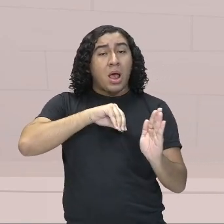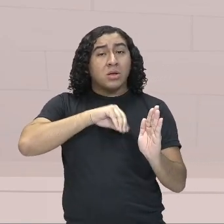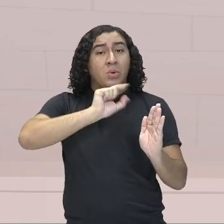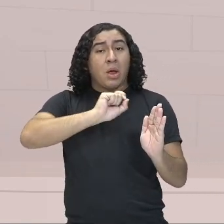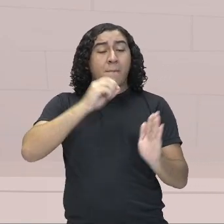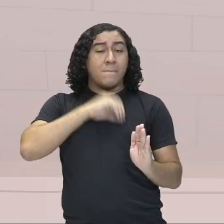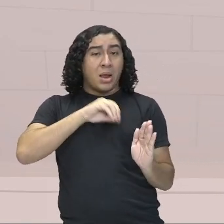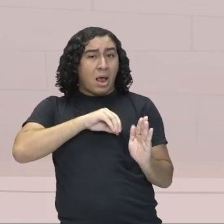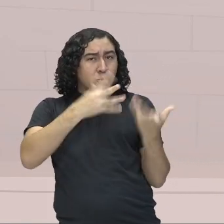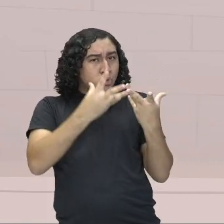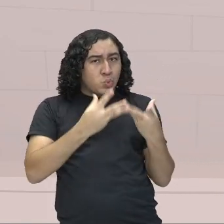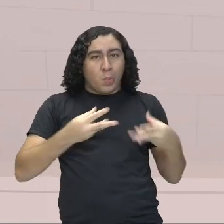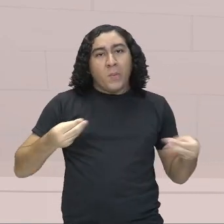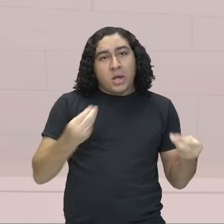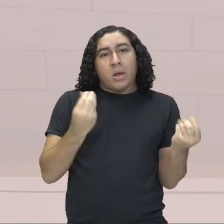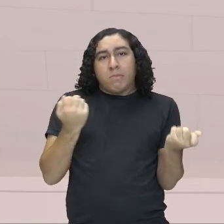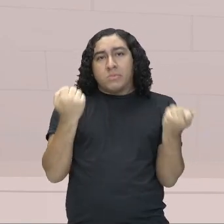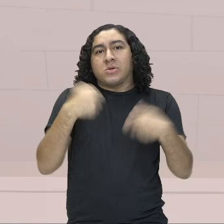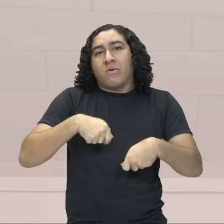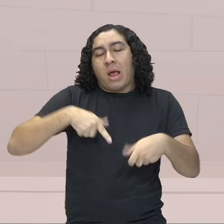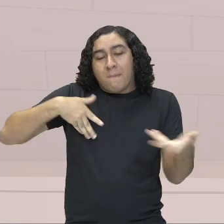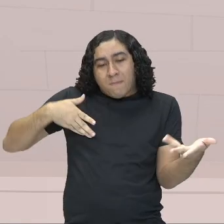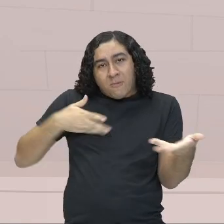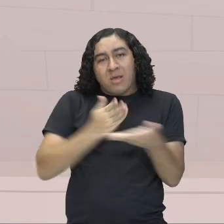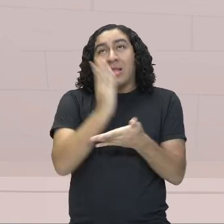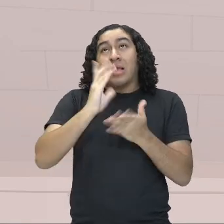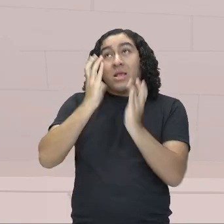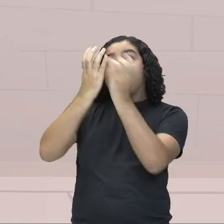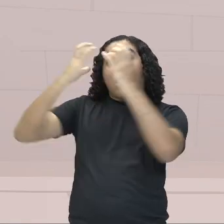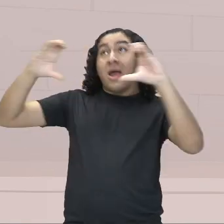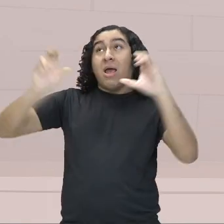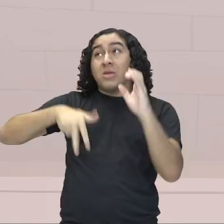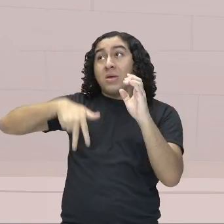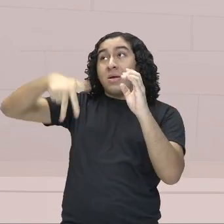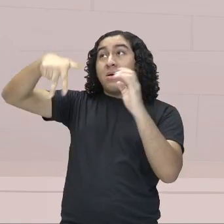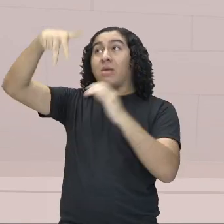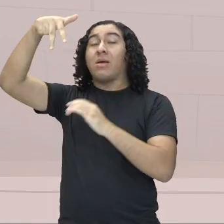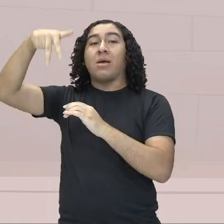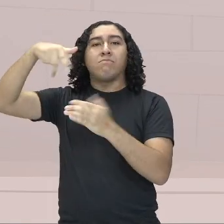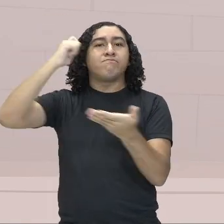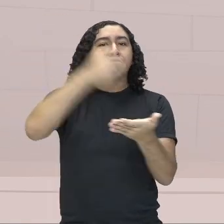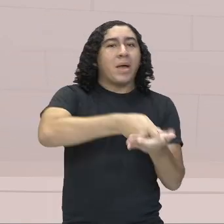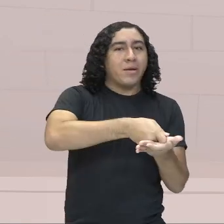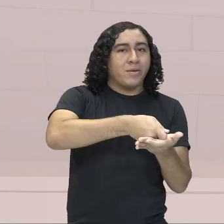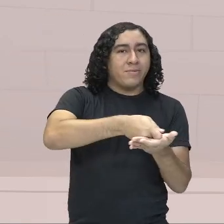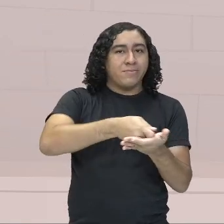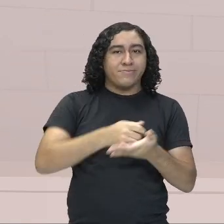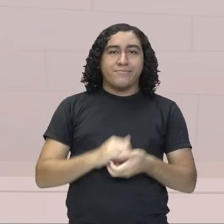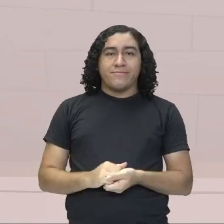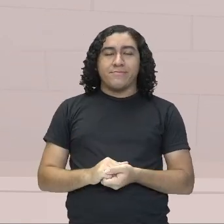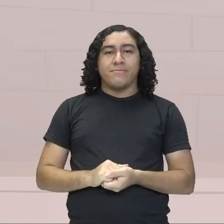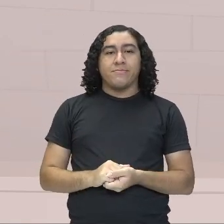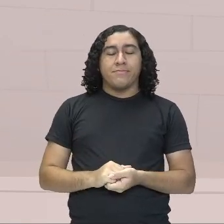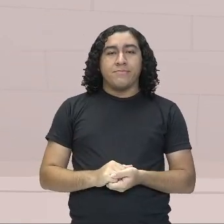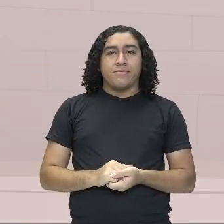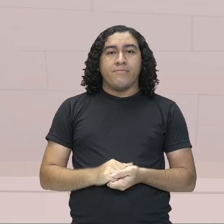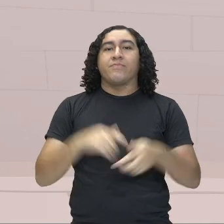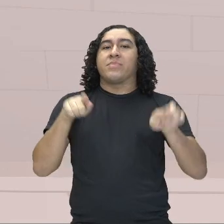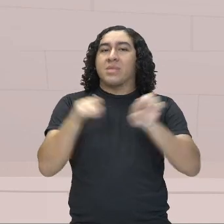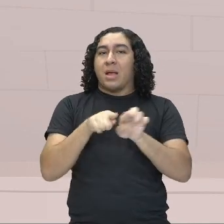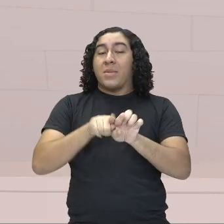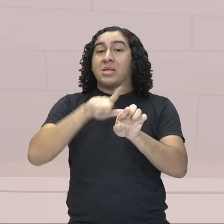do seu pecado e conseguir ali a salvação, elas vão pagar por esse perdão. Além disso, havia também